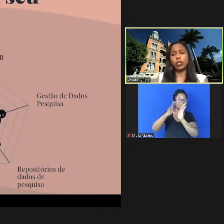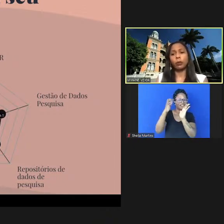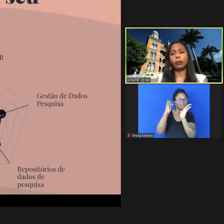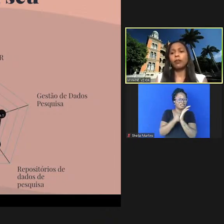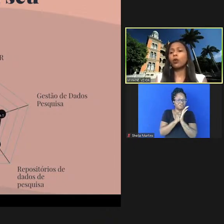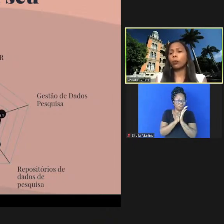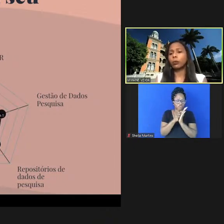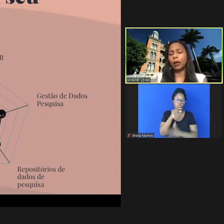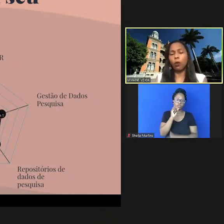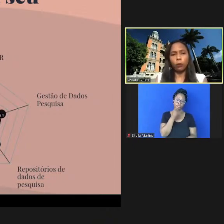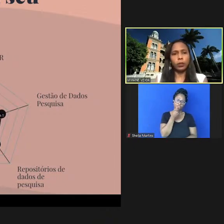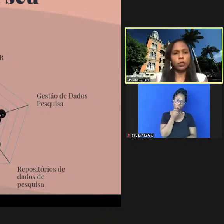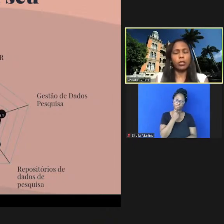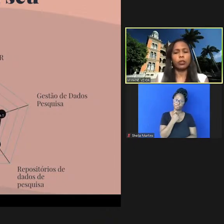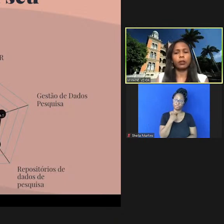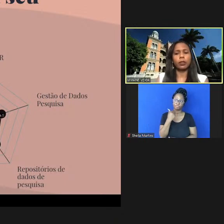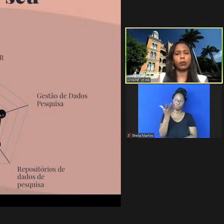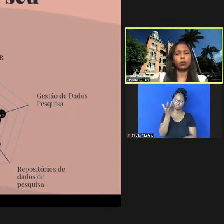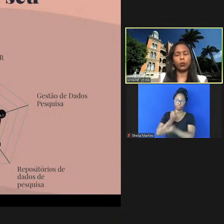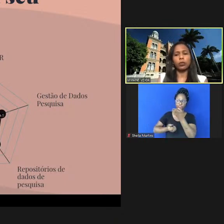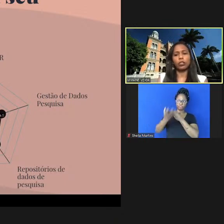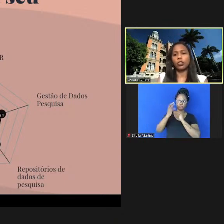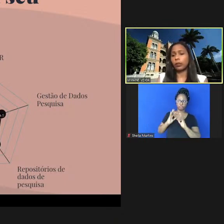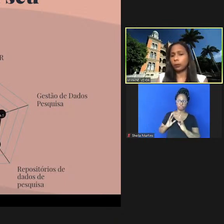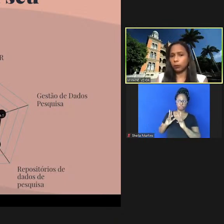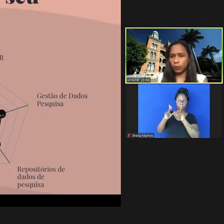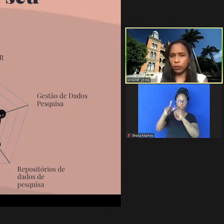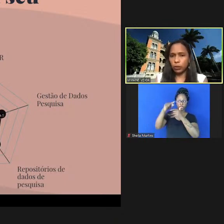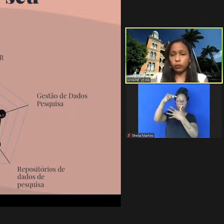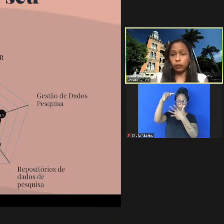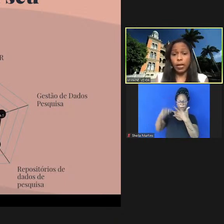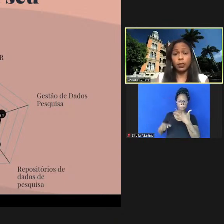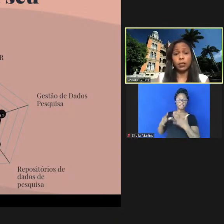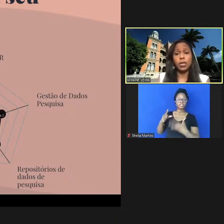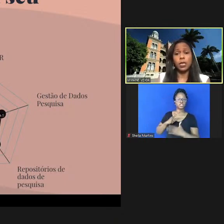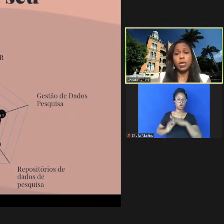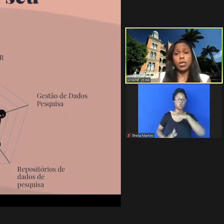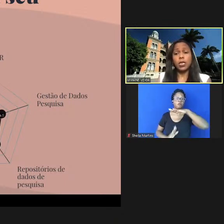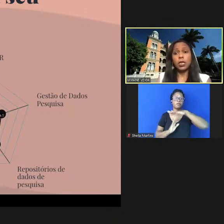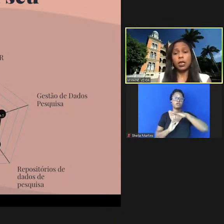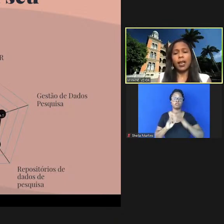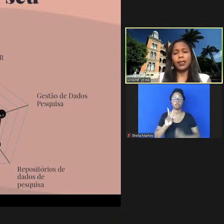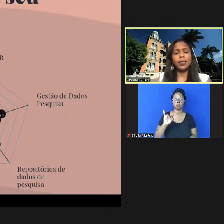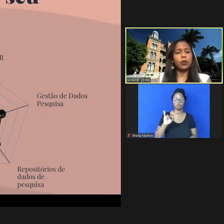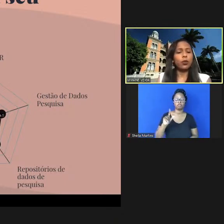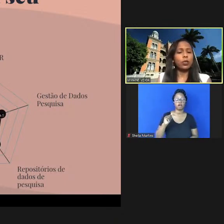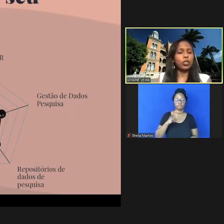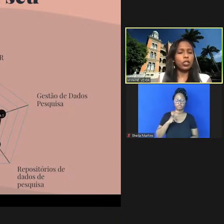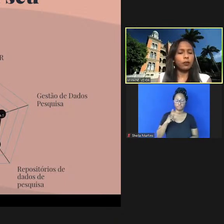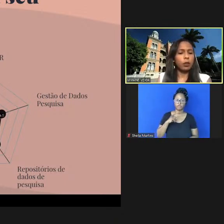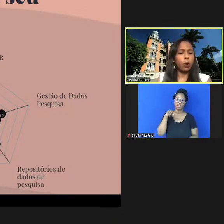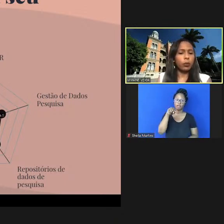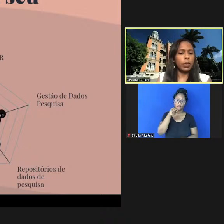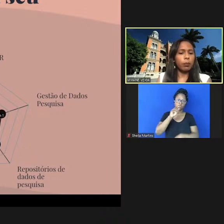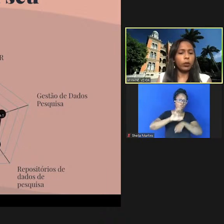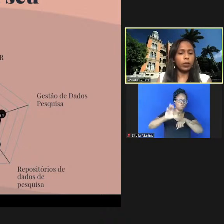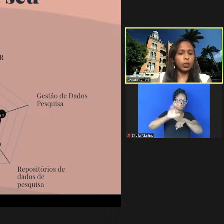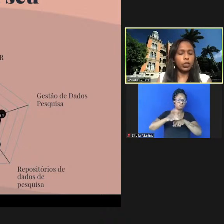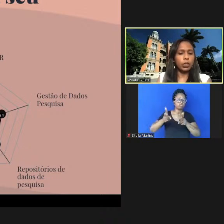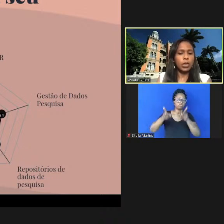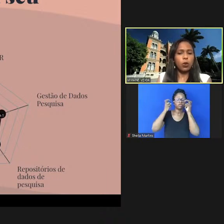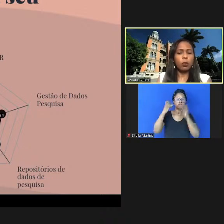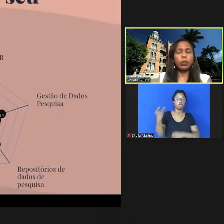infelizmente não teve como dar conta de atender a todos a gente tinha um limite de vaga e aqui nesse curso a gente vê como que é